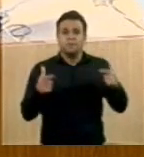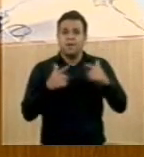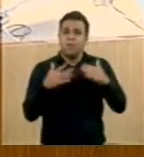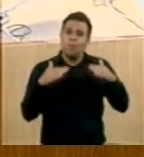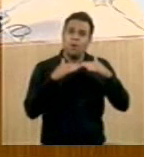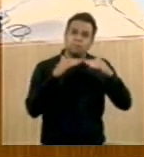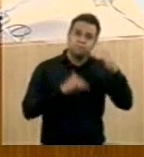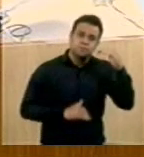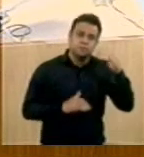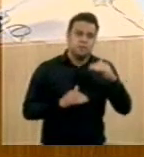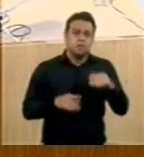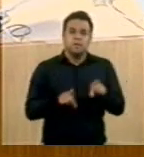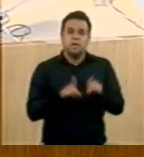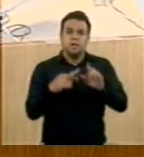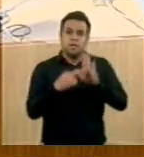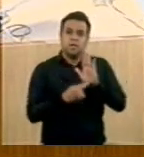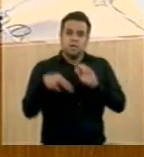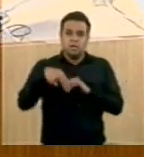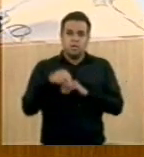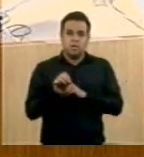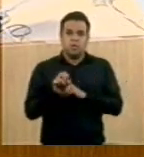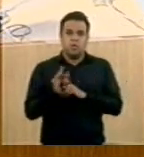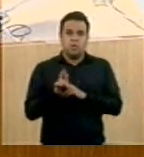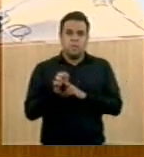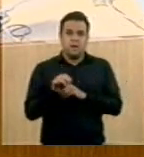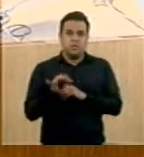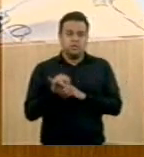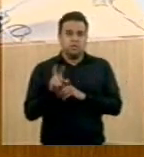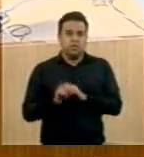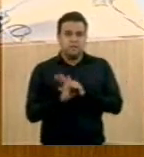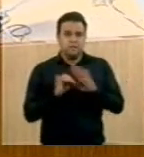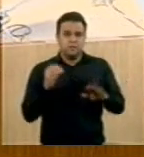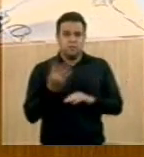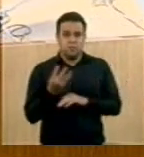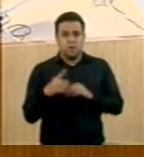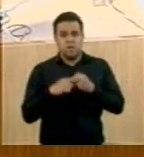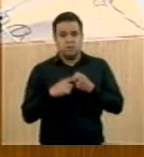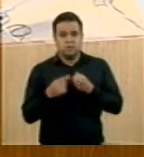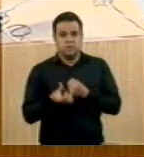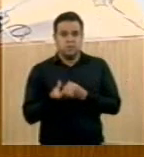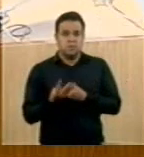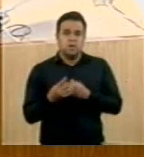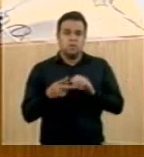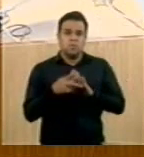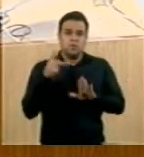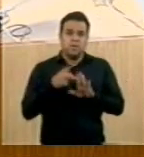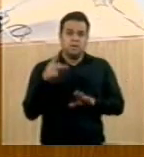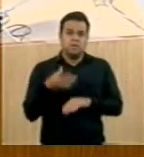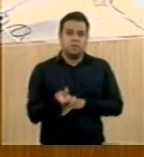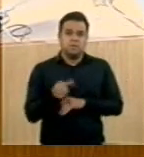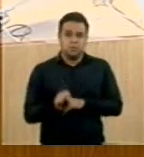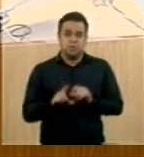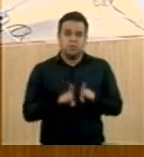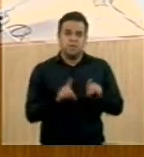prevista nesta normativa, ou seja, no inciso 4º do artigo 64 da portaria 158 e do